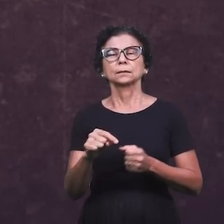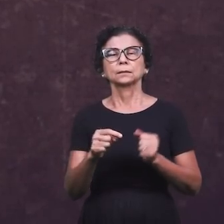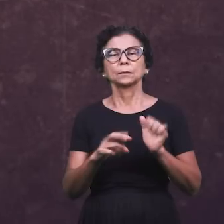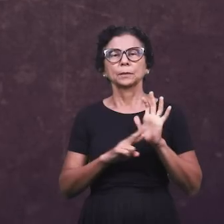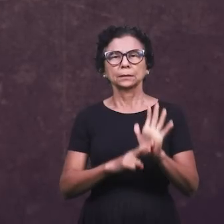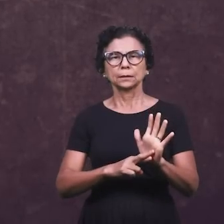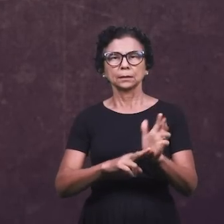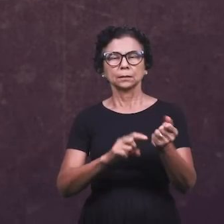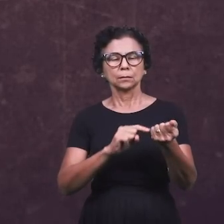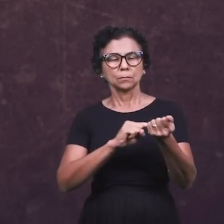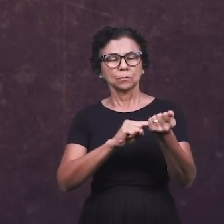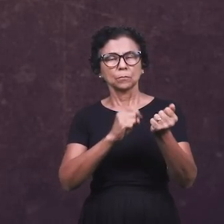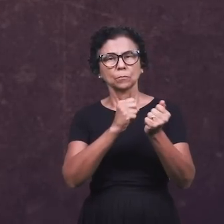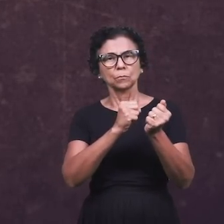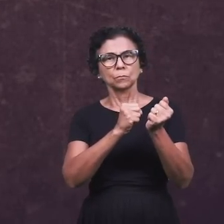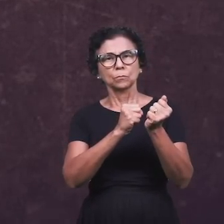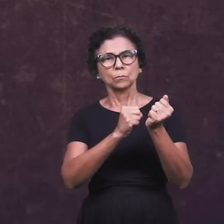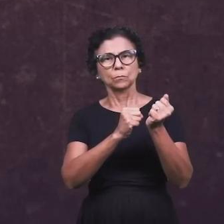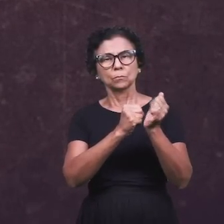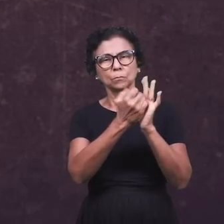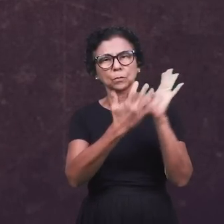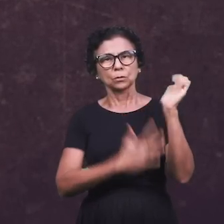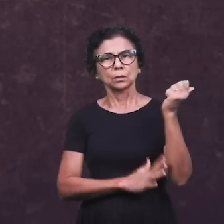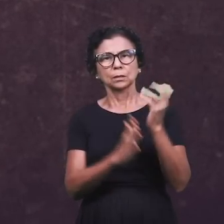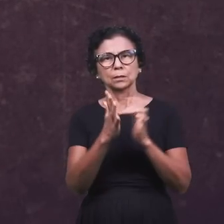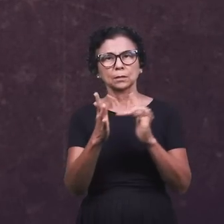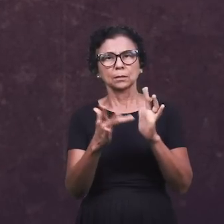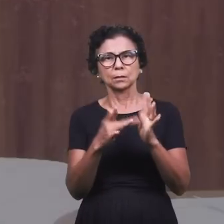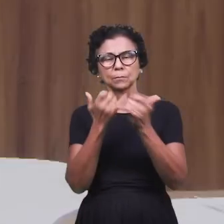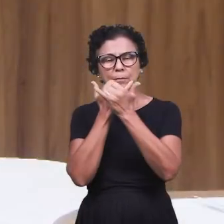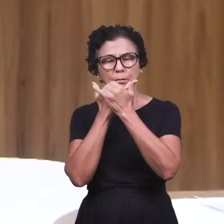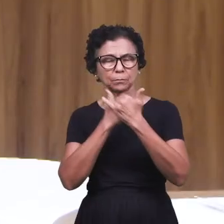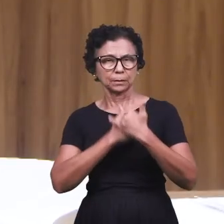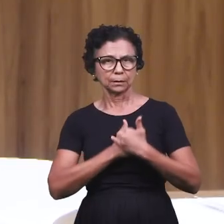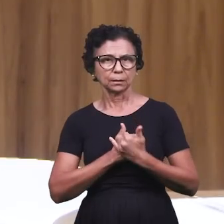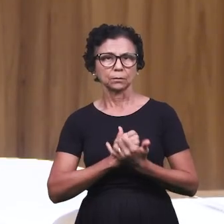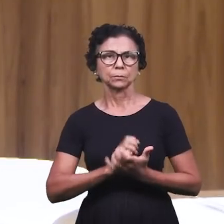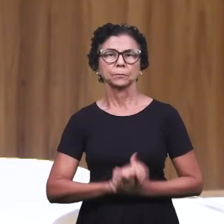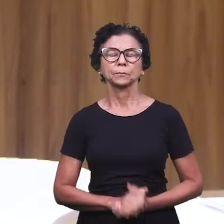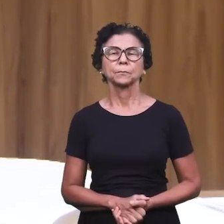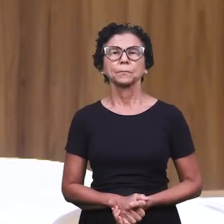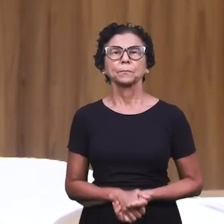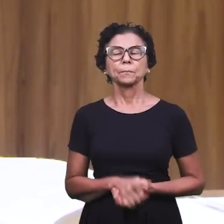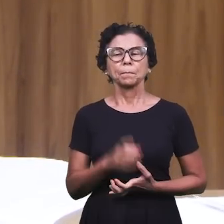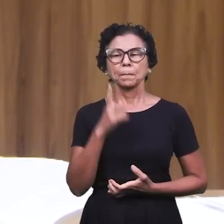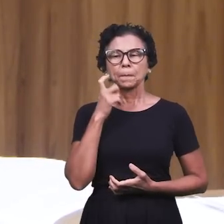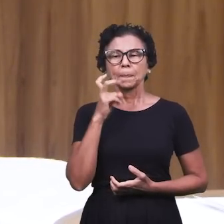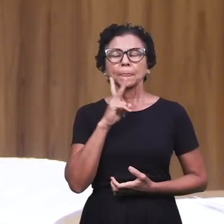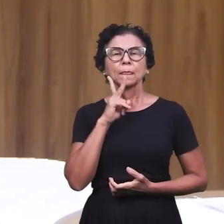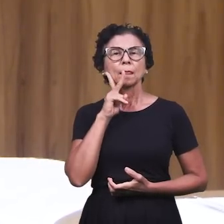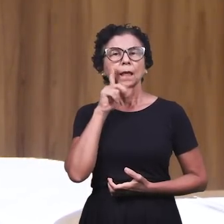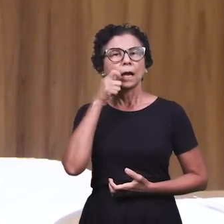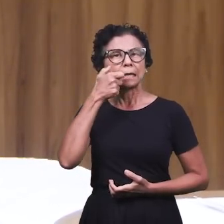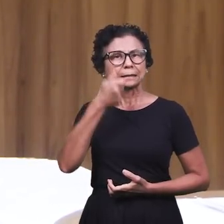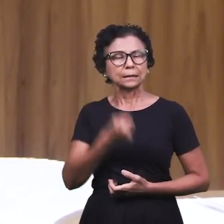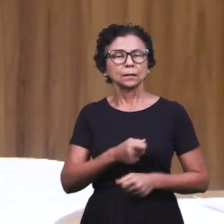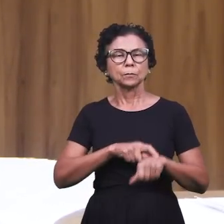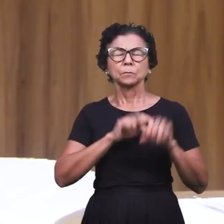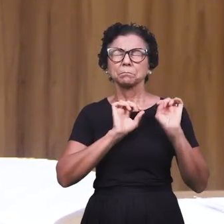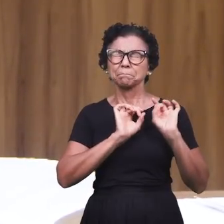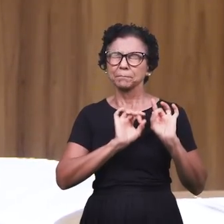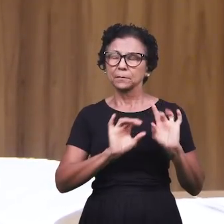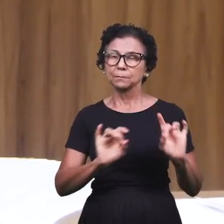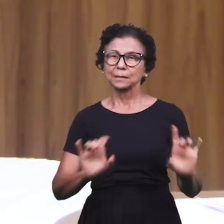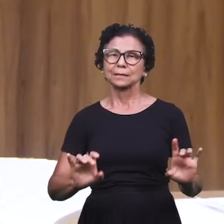Novo Testamento que é derramado por vós para a remissão do pecado. Interessante que a ceia é um momento muito especial